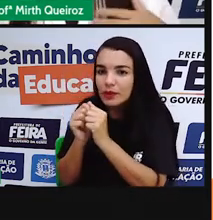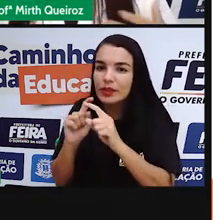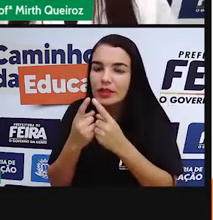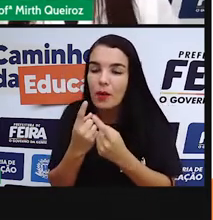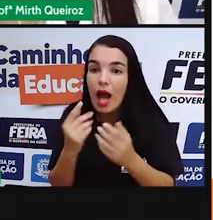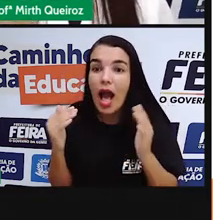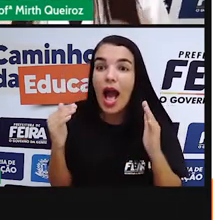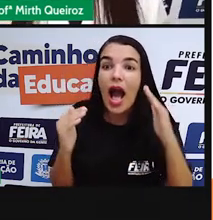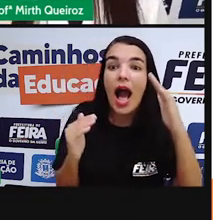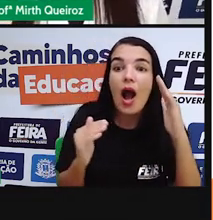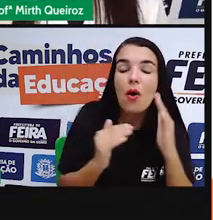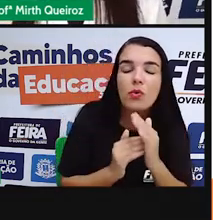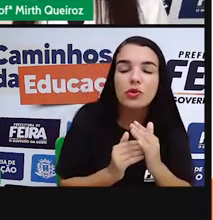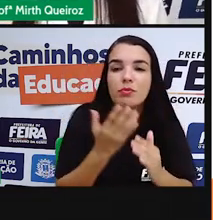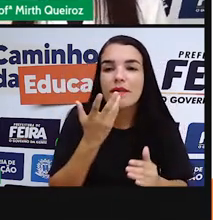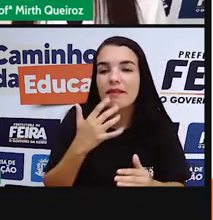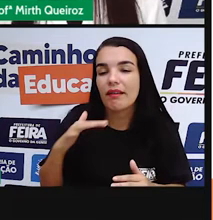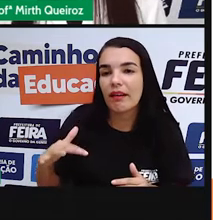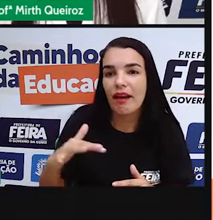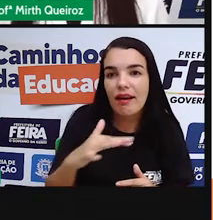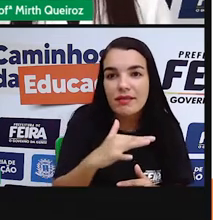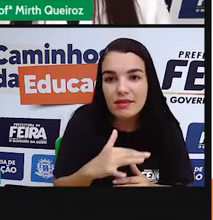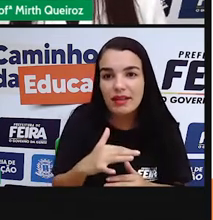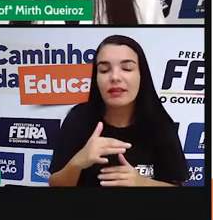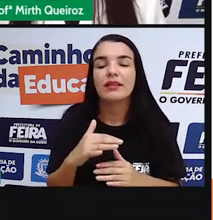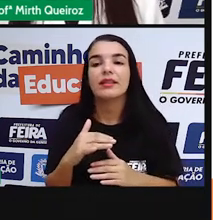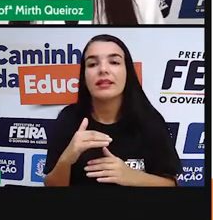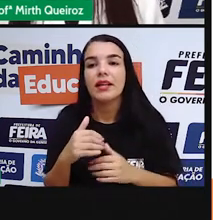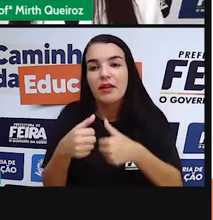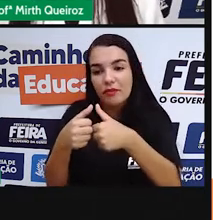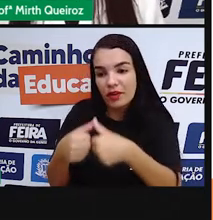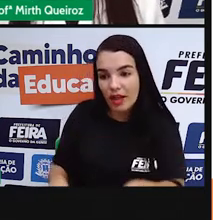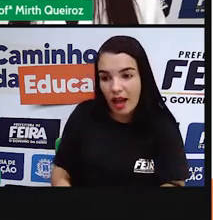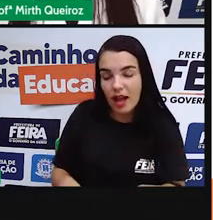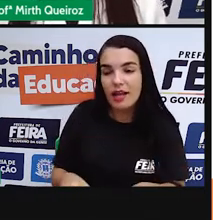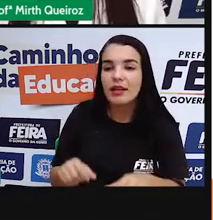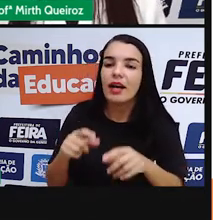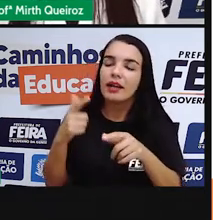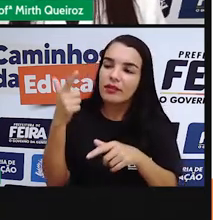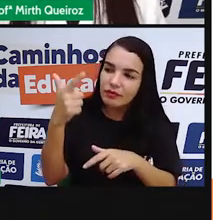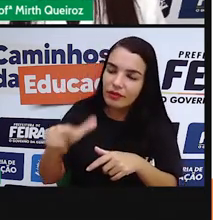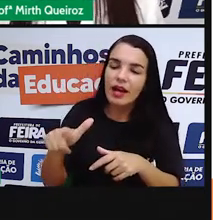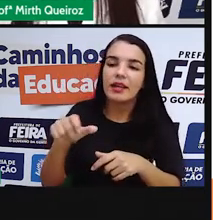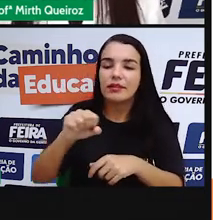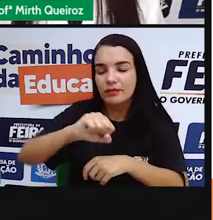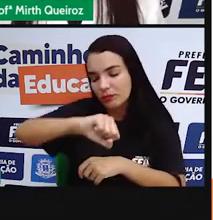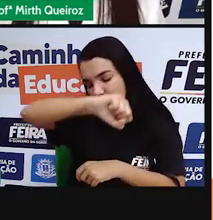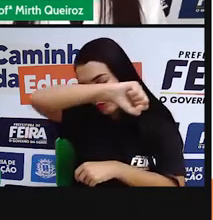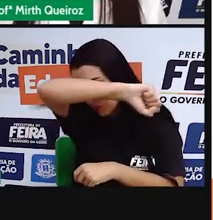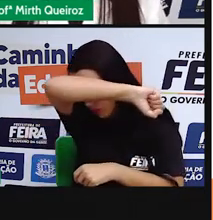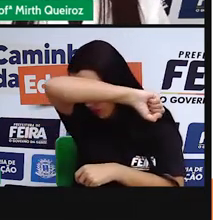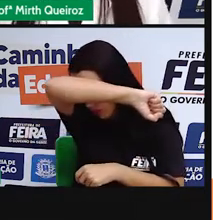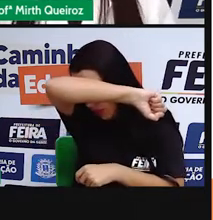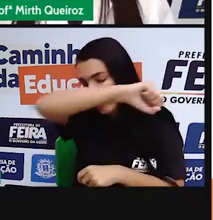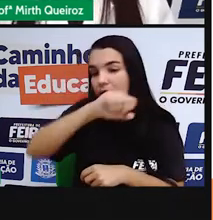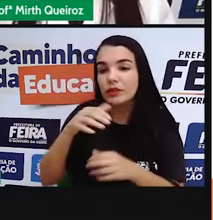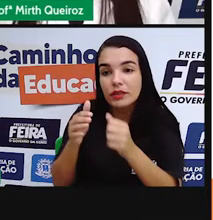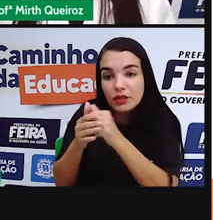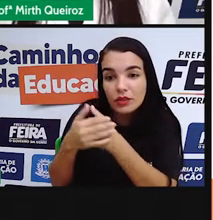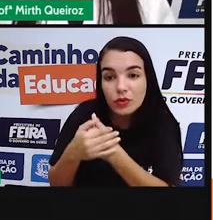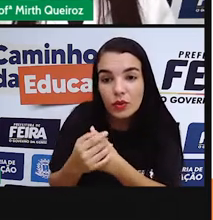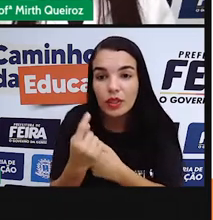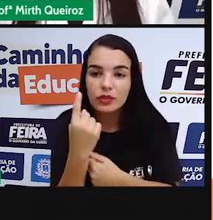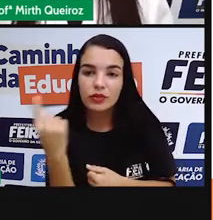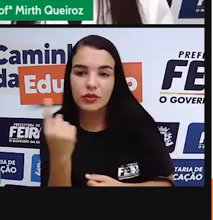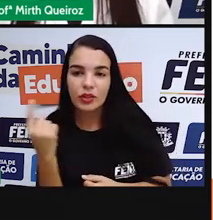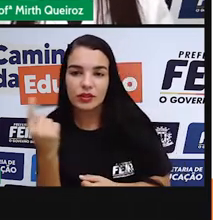vai enchendo ali até sobrar uma só criança. A última criança a encontrar, né? Esse